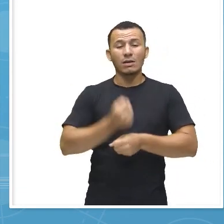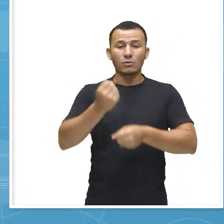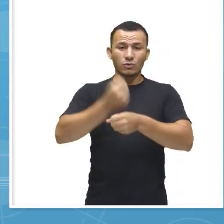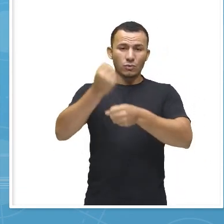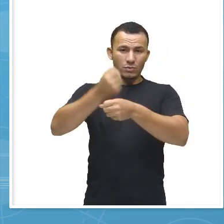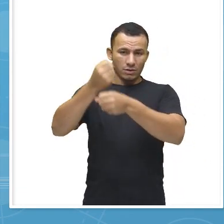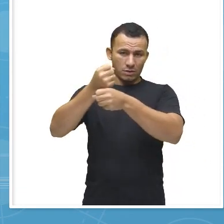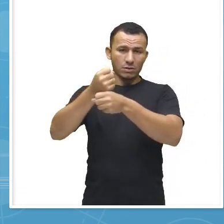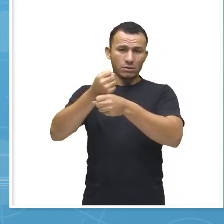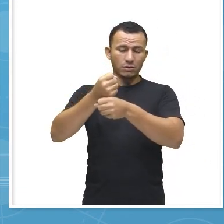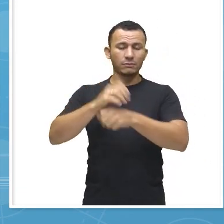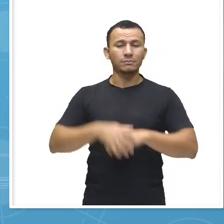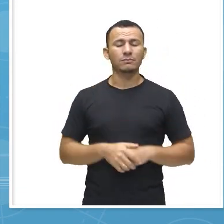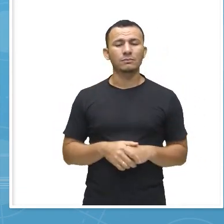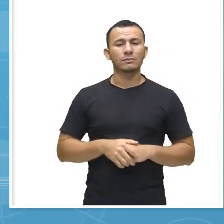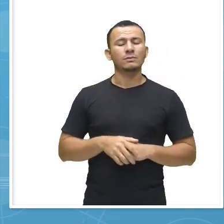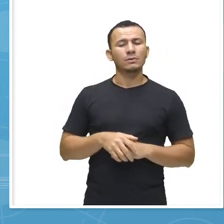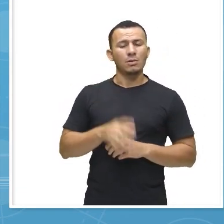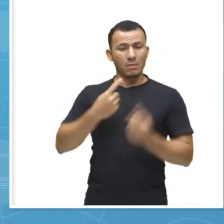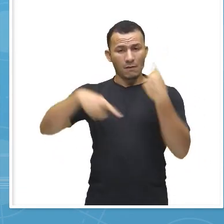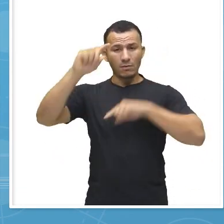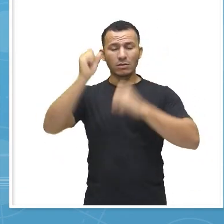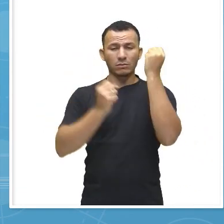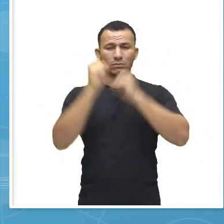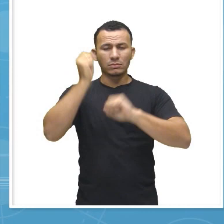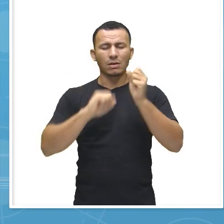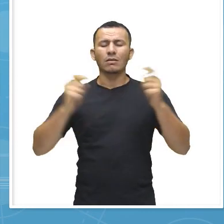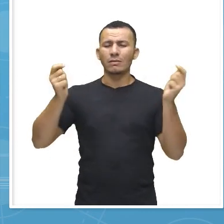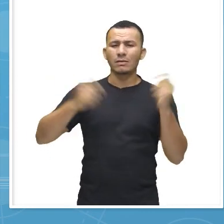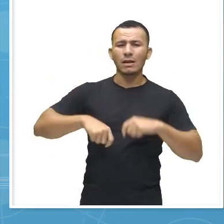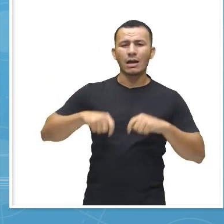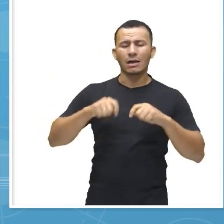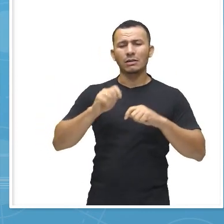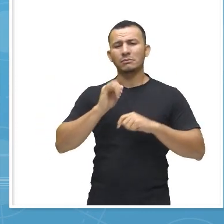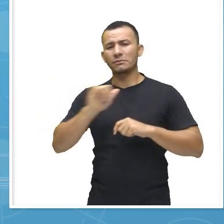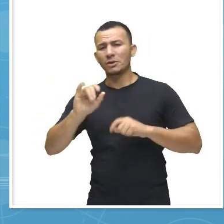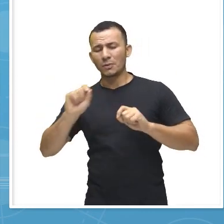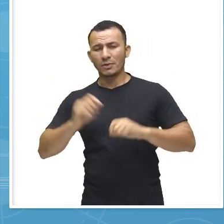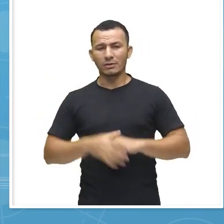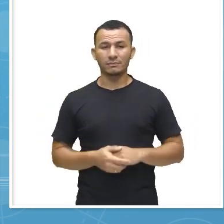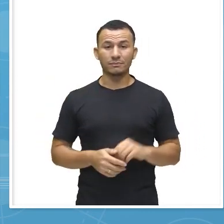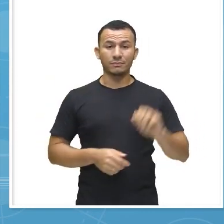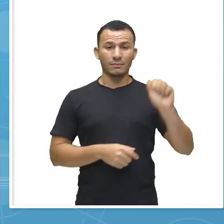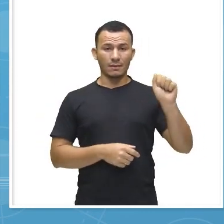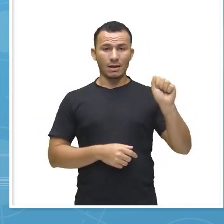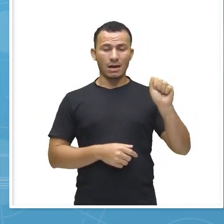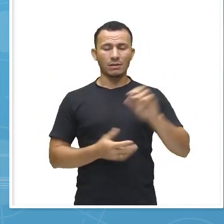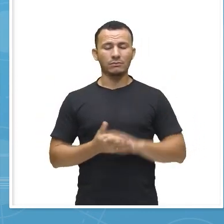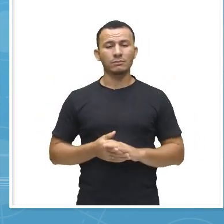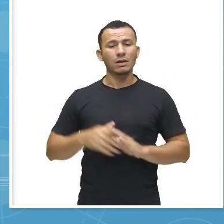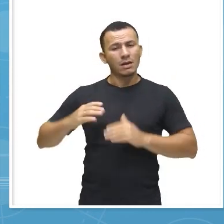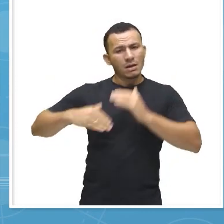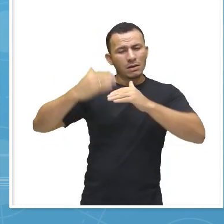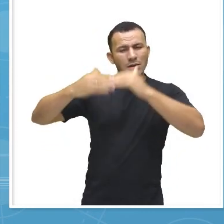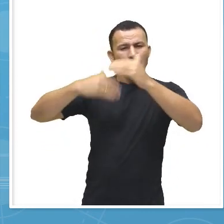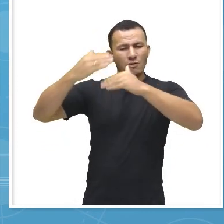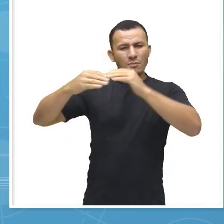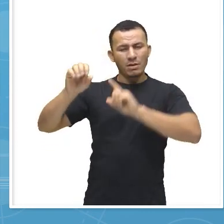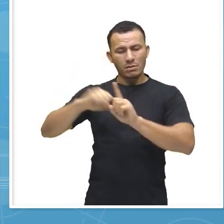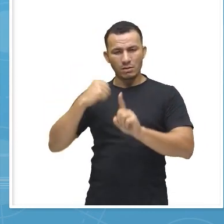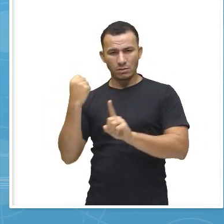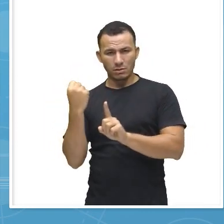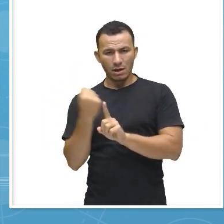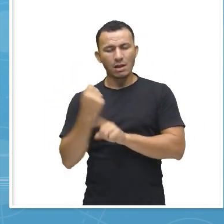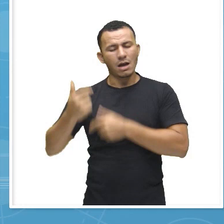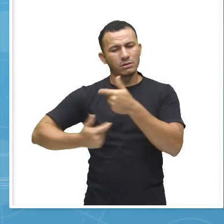construídas, tá bom? Pela Revolução Industrial, pode-se mencionar, alternativa A, desenvolvimento de uma camada social